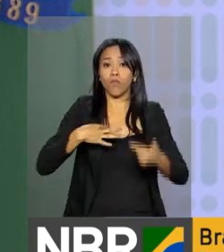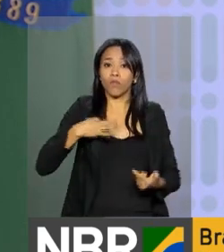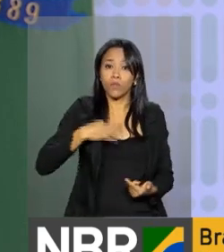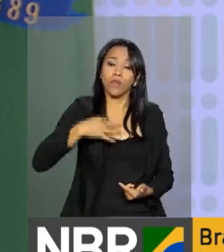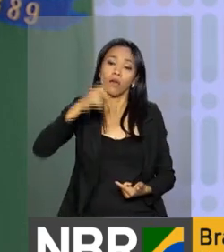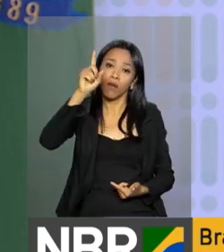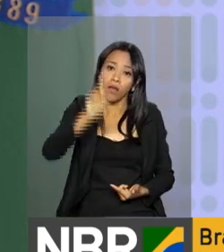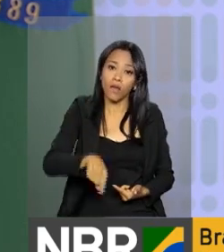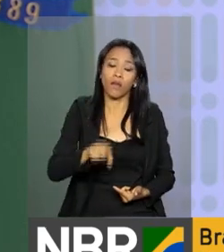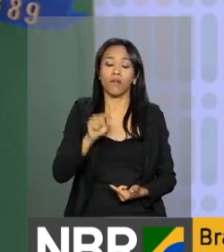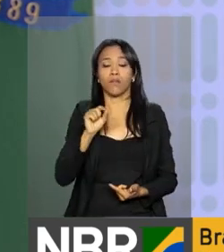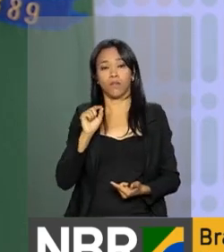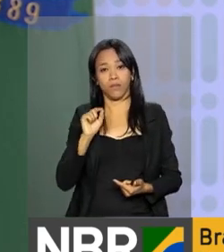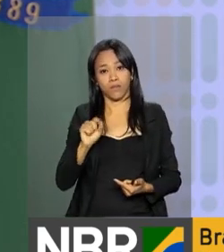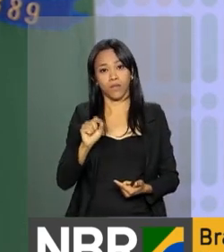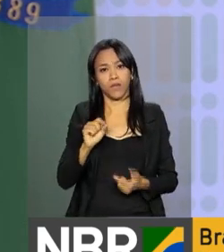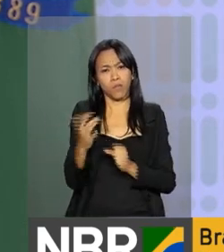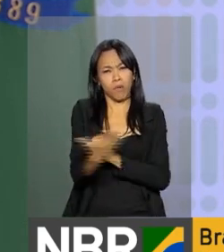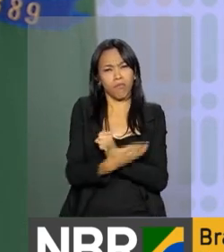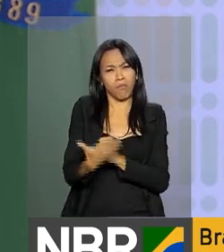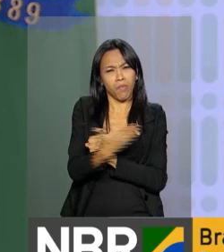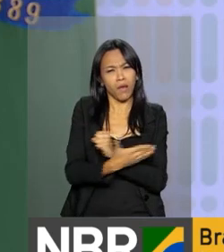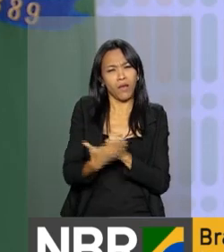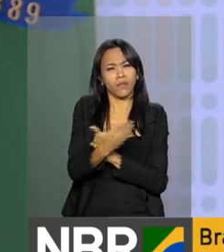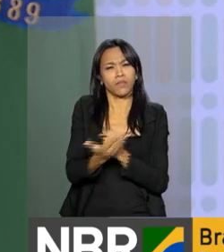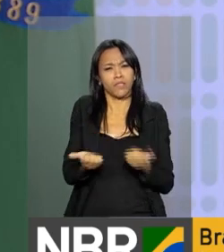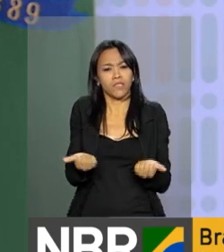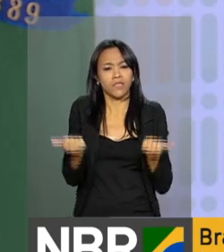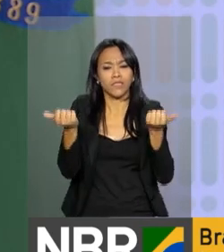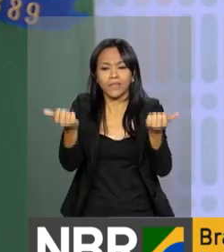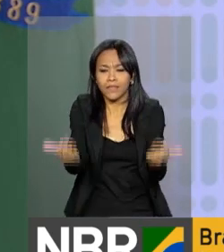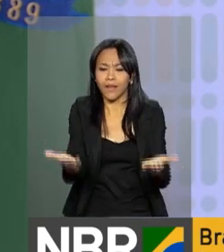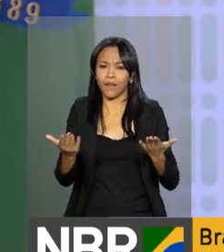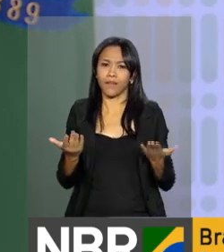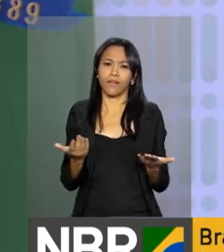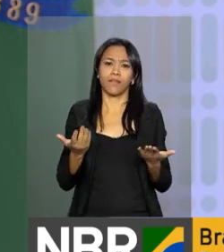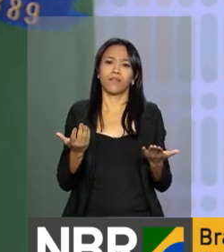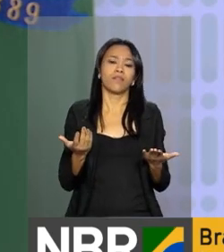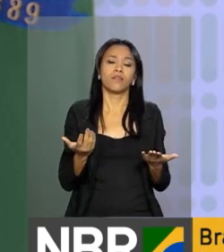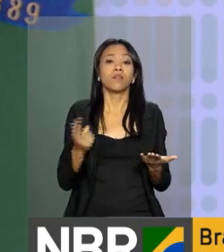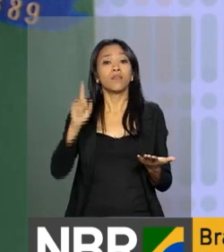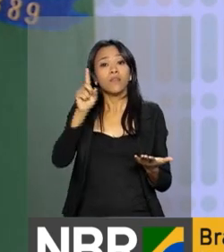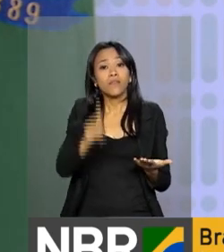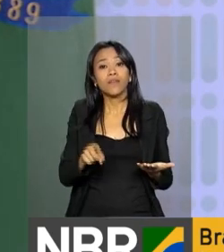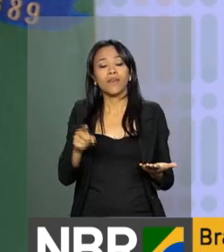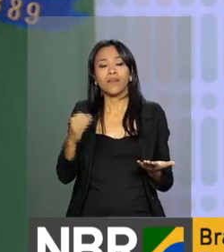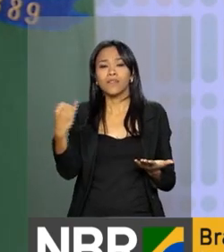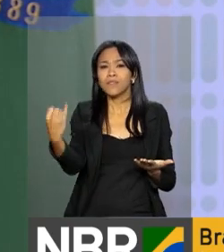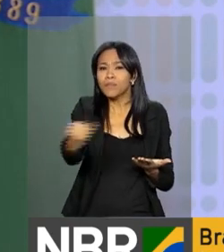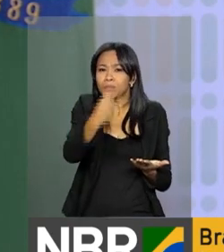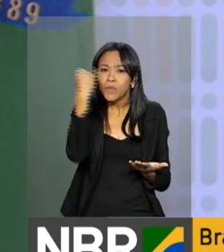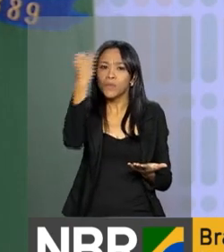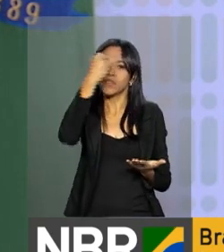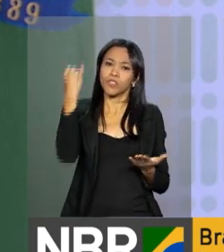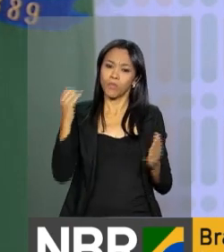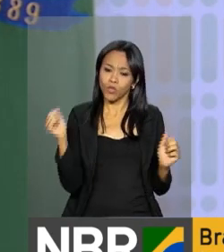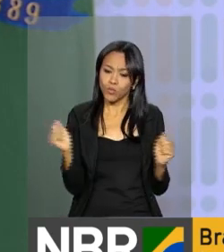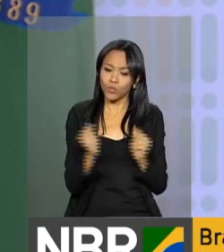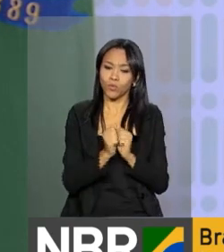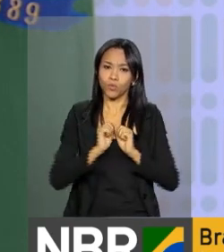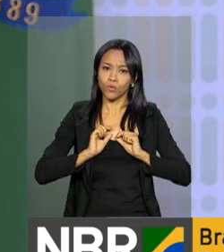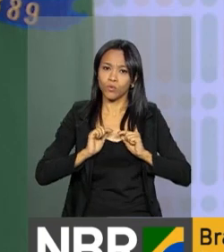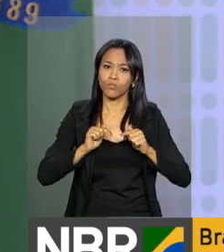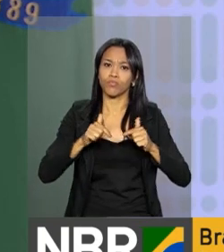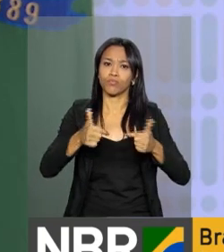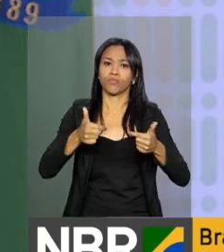um retorno, né, a esse fundamento da solidariedade, ao que é essencial para avançarmos juntos como